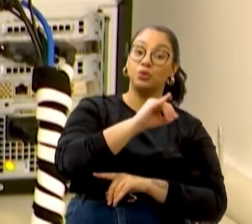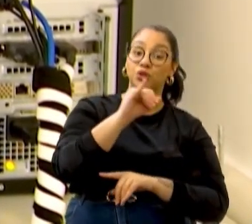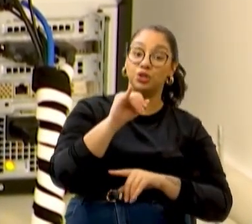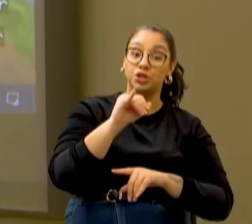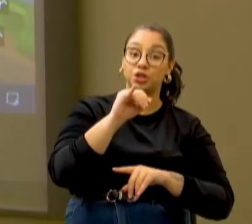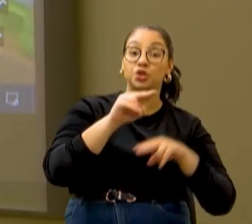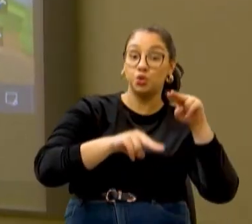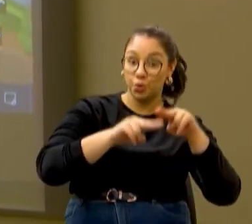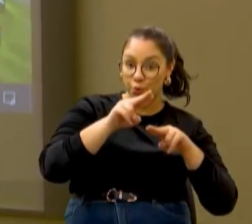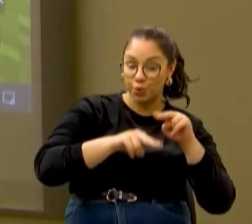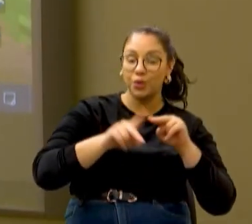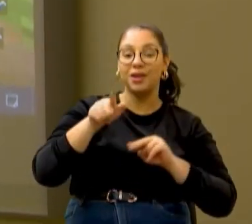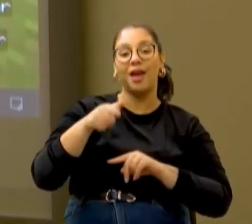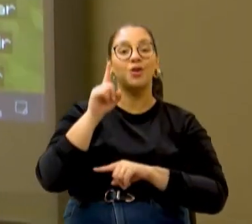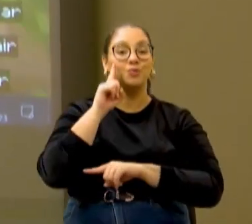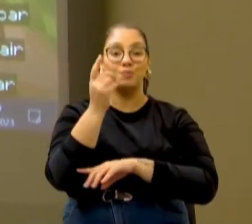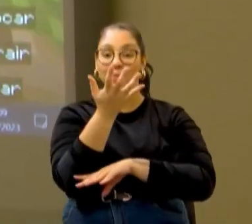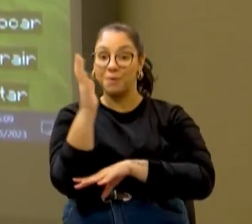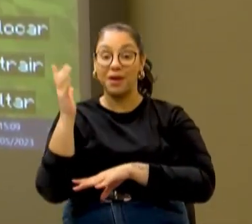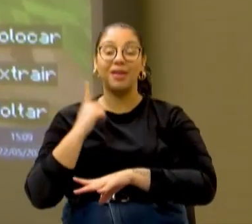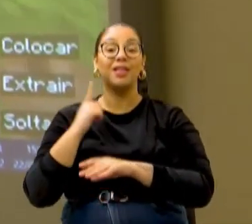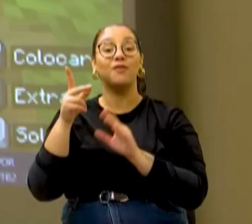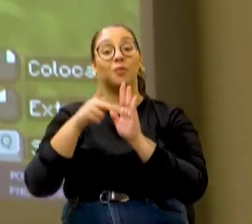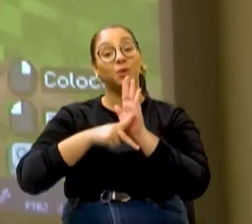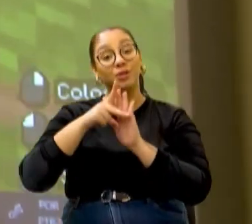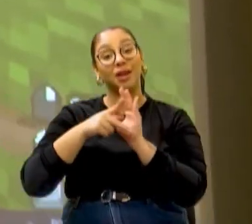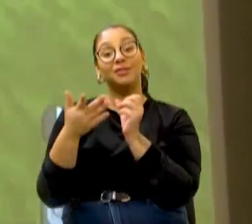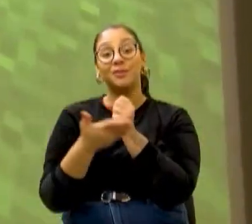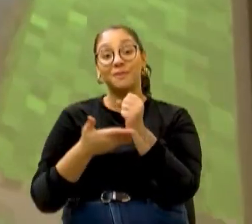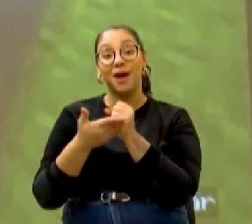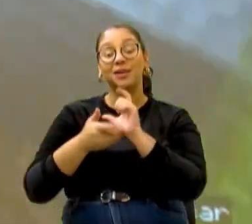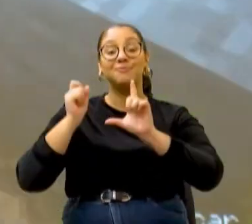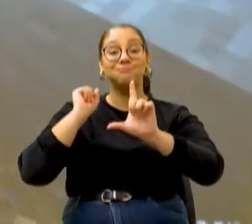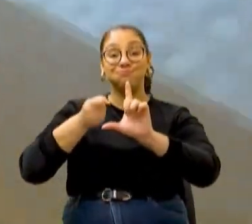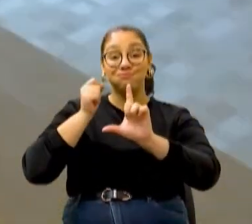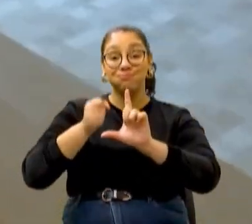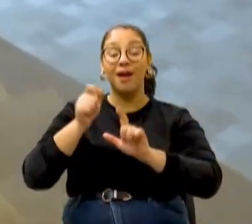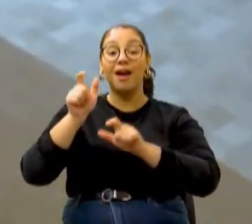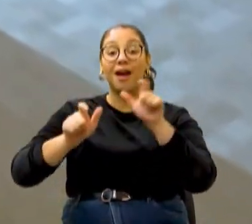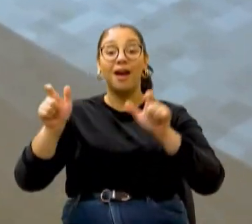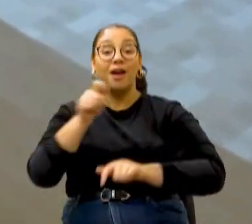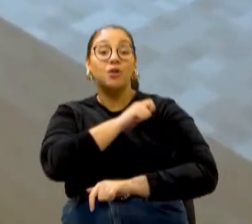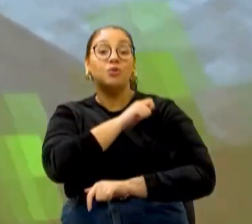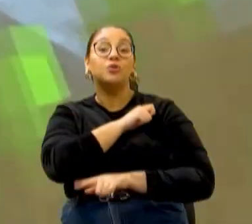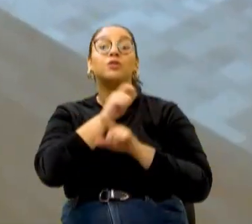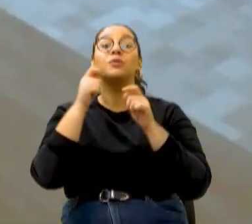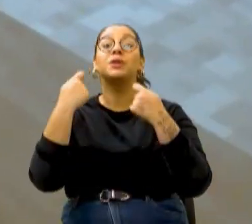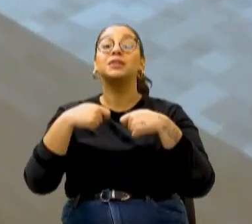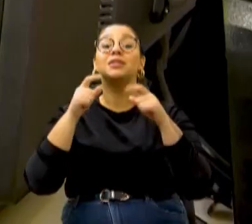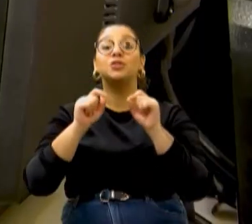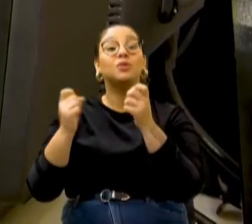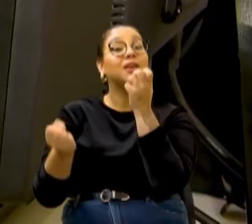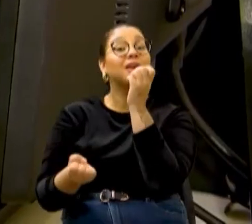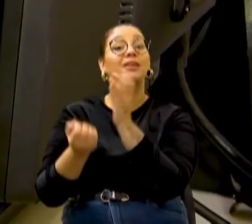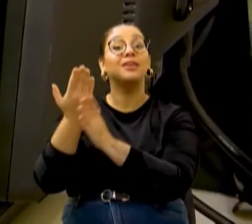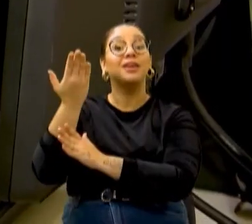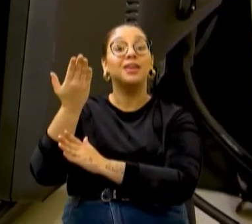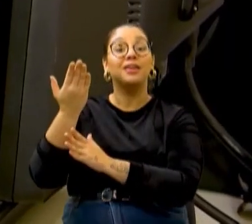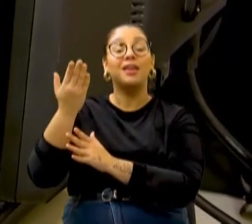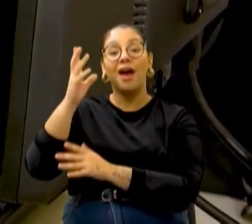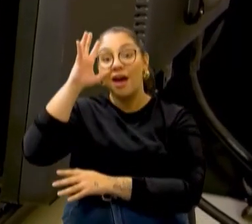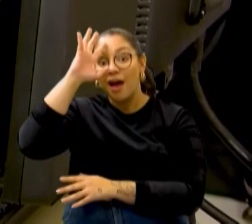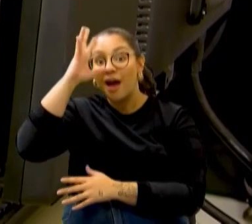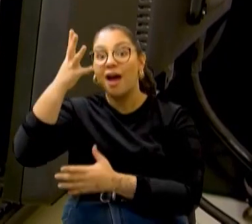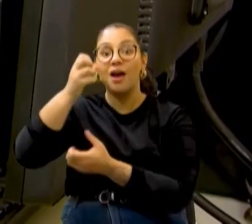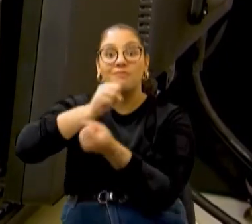de junho que é o dia internacional do meio ambiente e a gente fez um projeto baseado em Minecraft os alunos vão precisar pensar